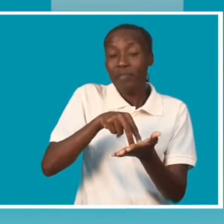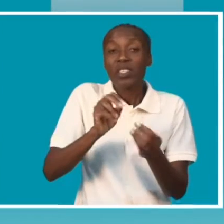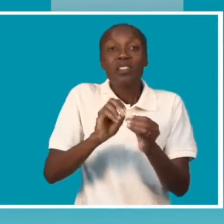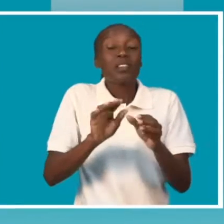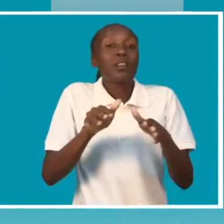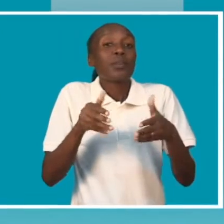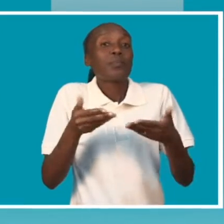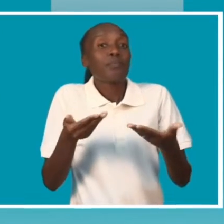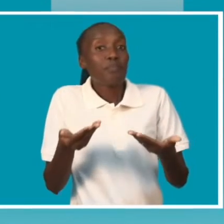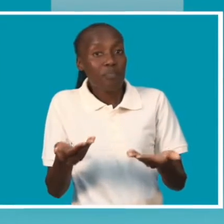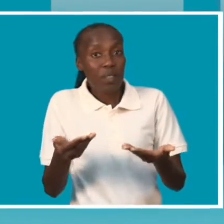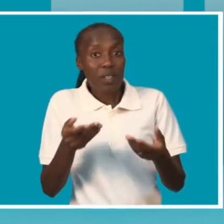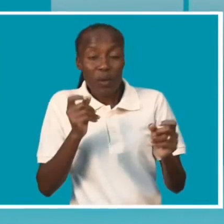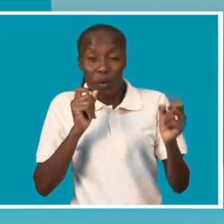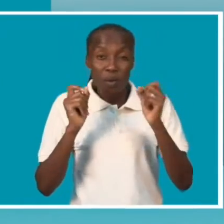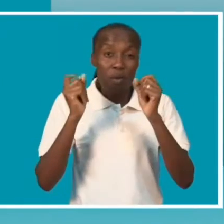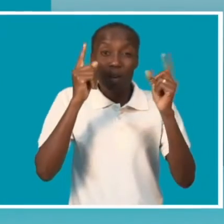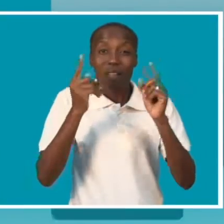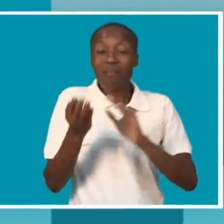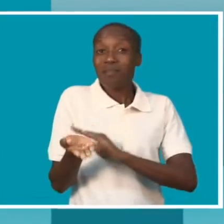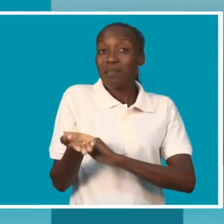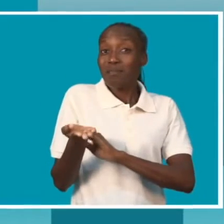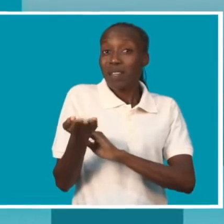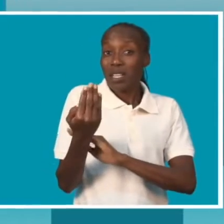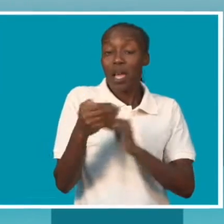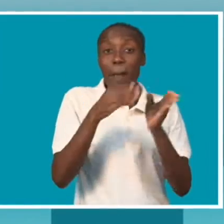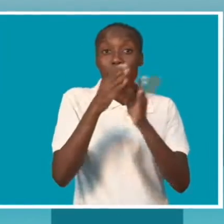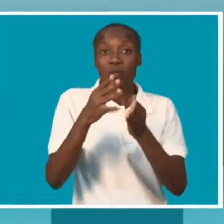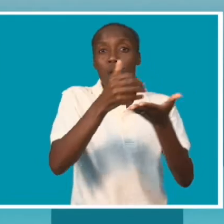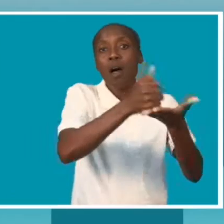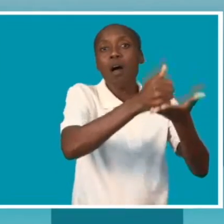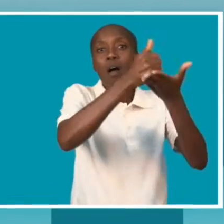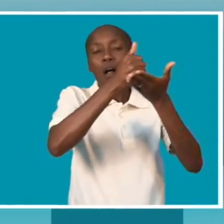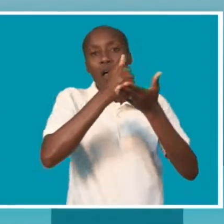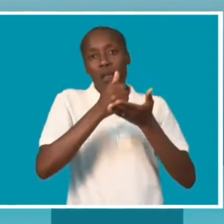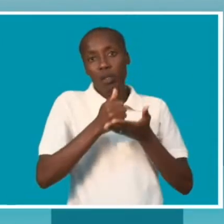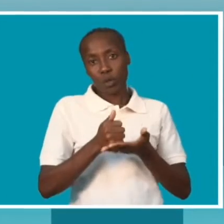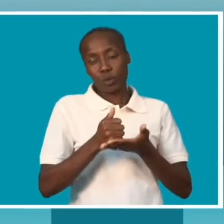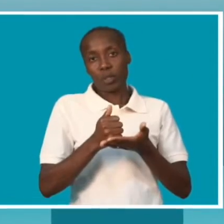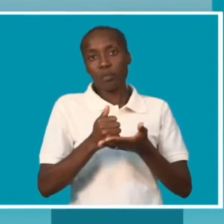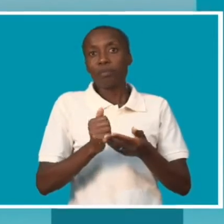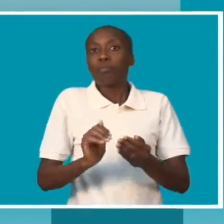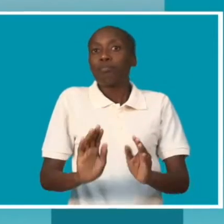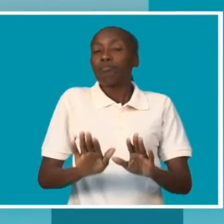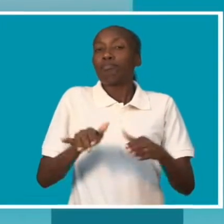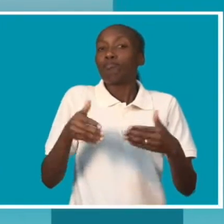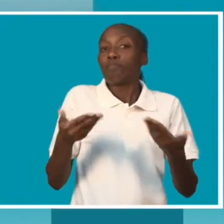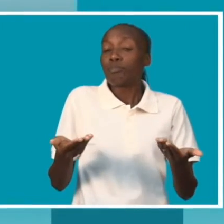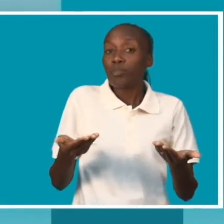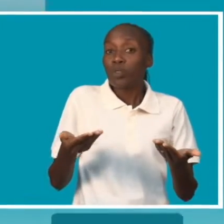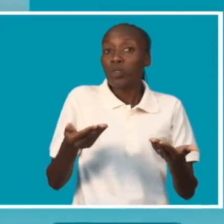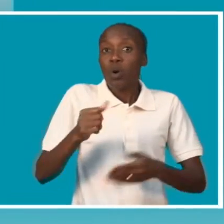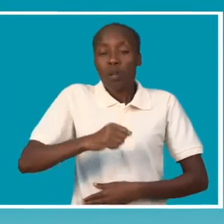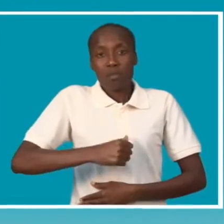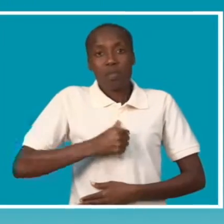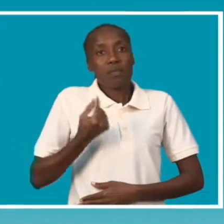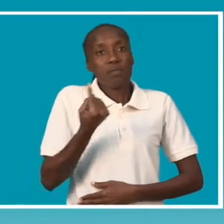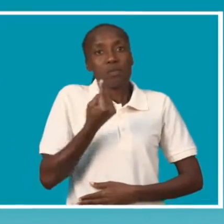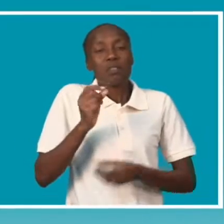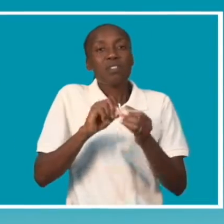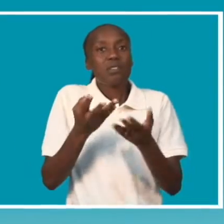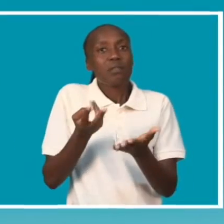Então, quando eu acordasse de manhã, tinha que ter pessoa para me carregar para fora. Ou não, eu refugiava